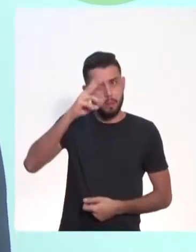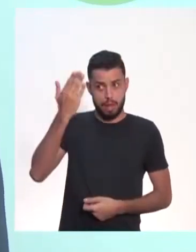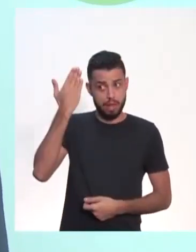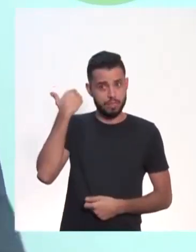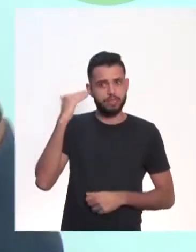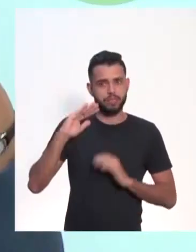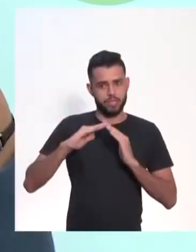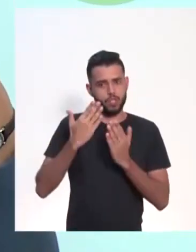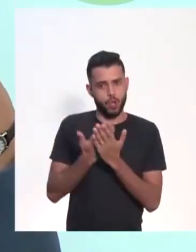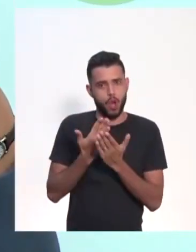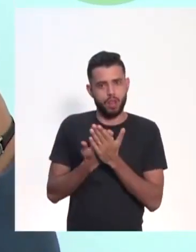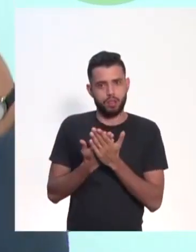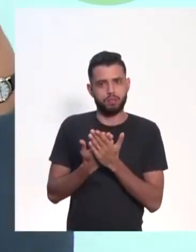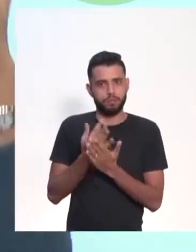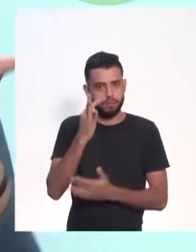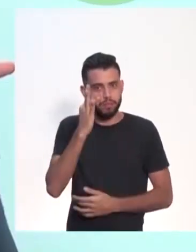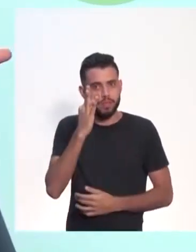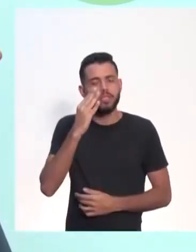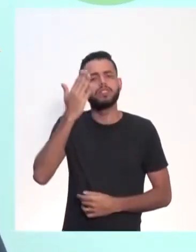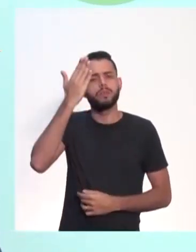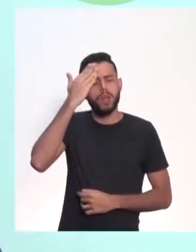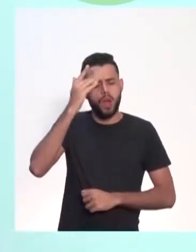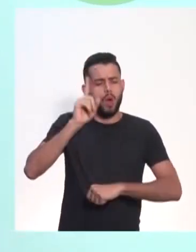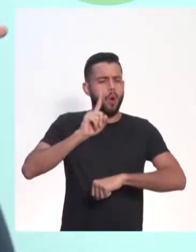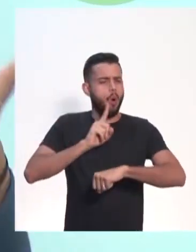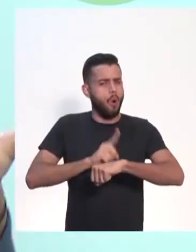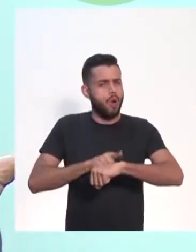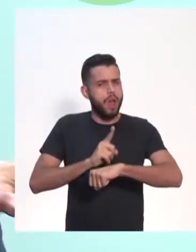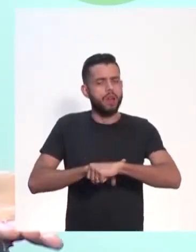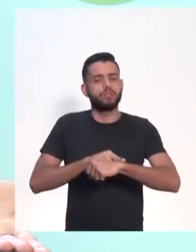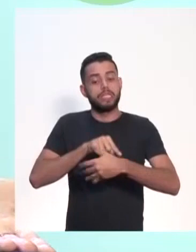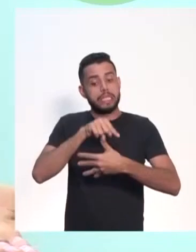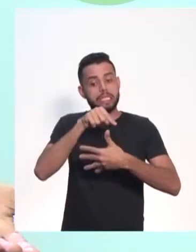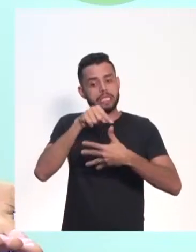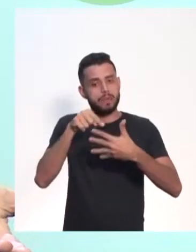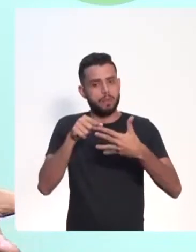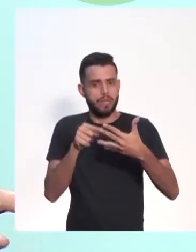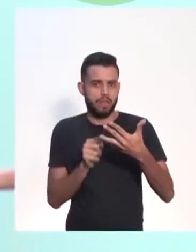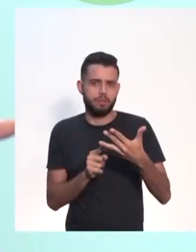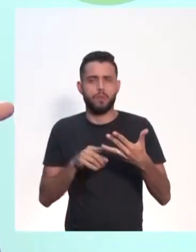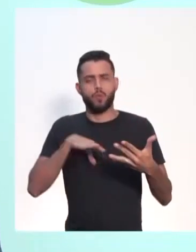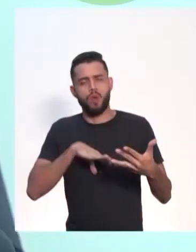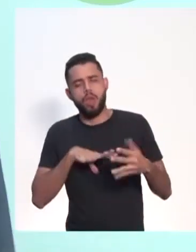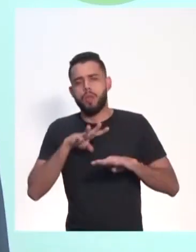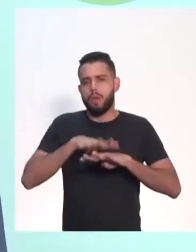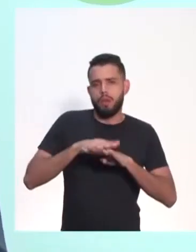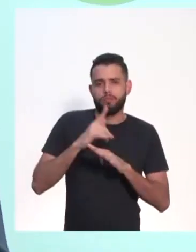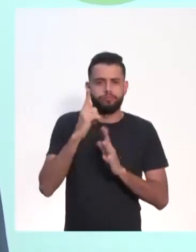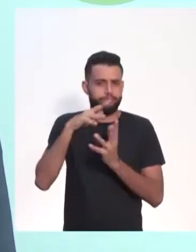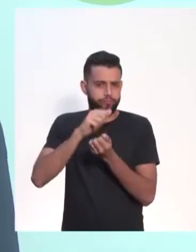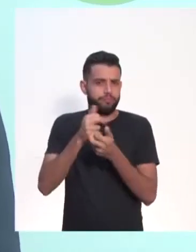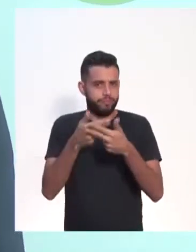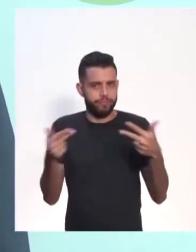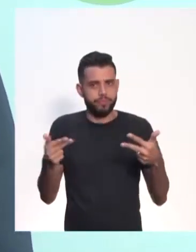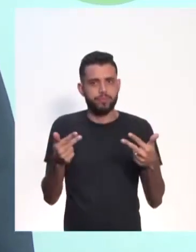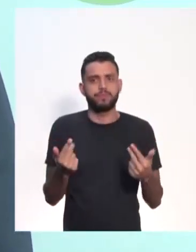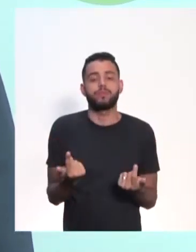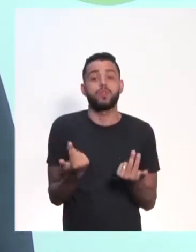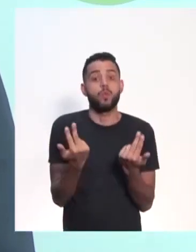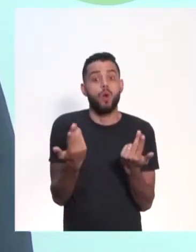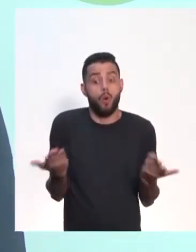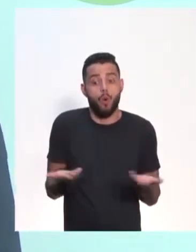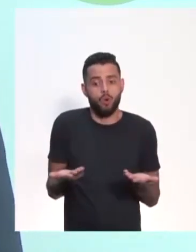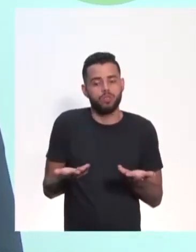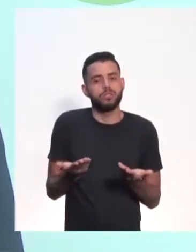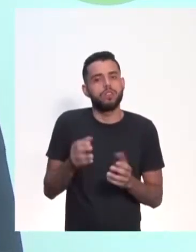a gente sabia qual era o horário de qual componente curricular que a gente ia estudar a cada dia. Do mesmo jeito que vocês estão tendo essa aula